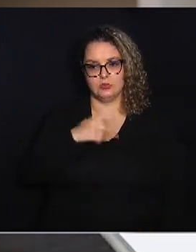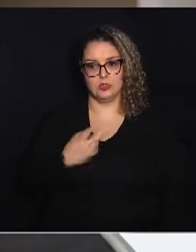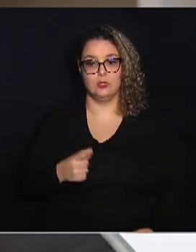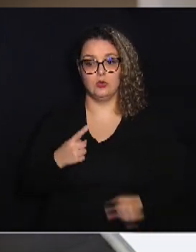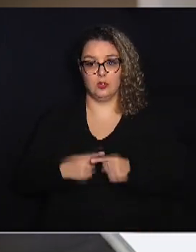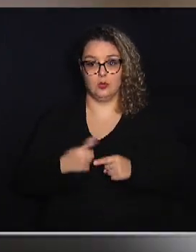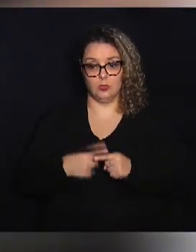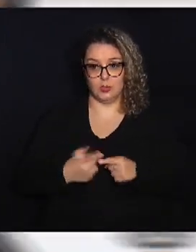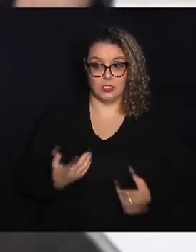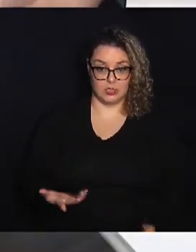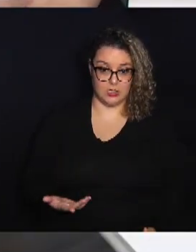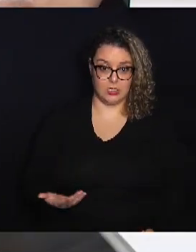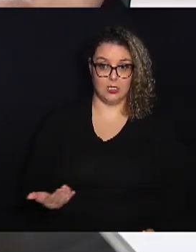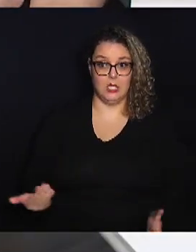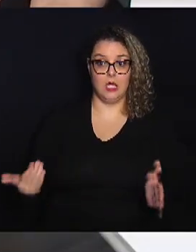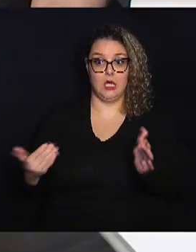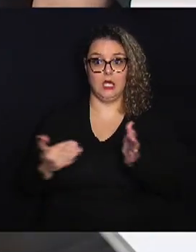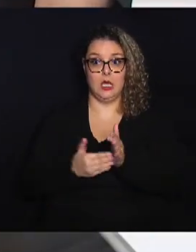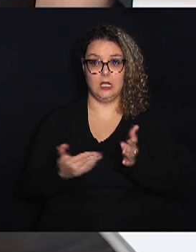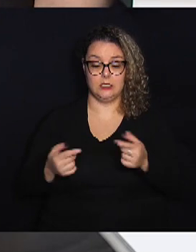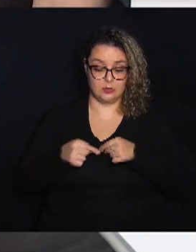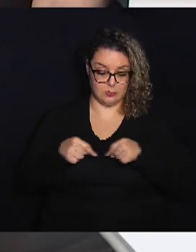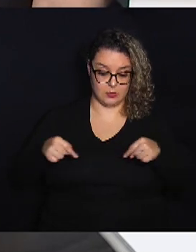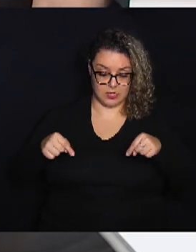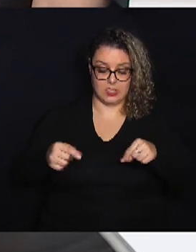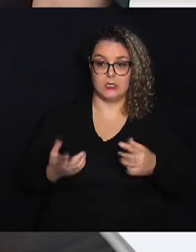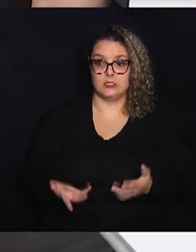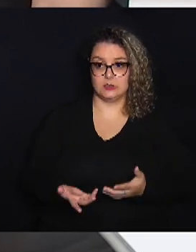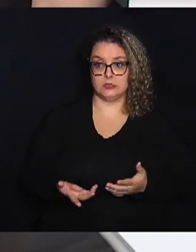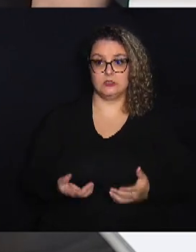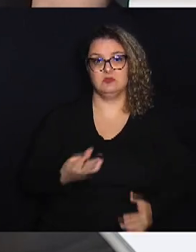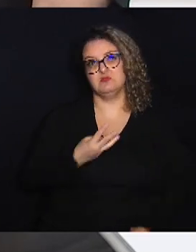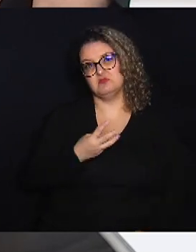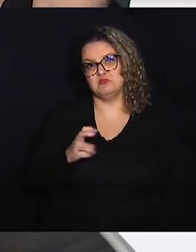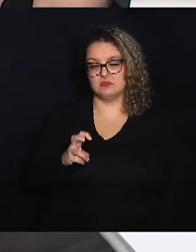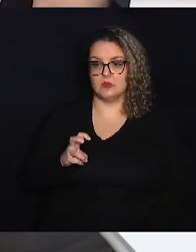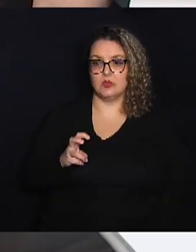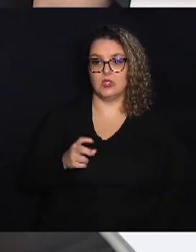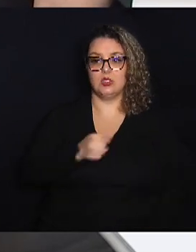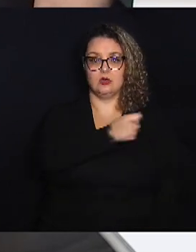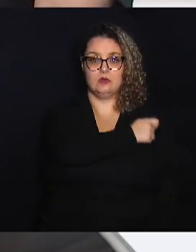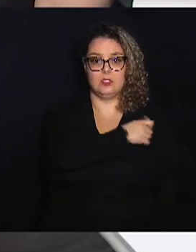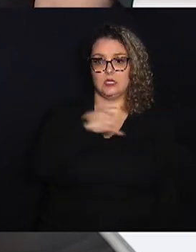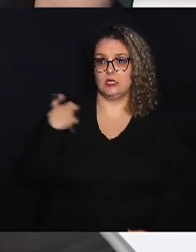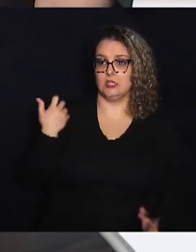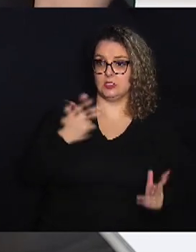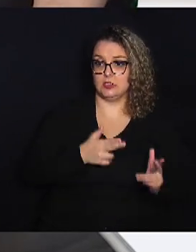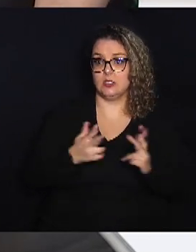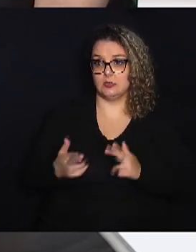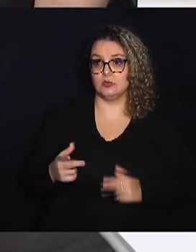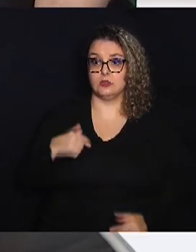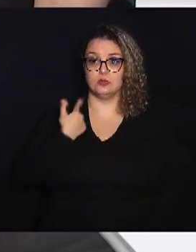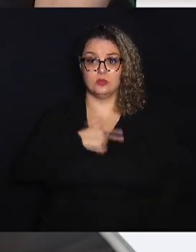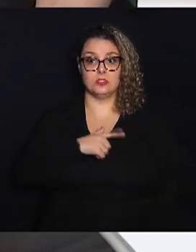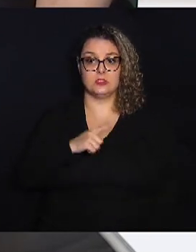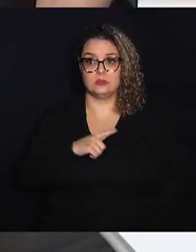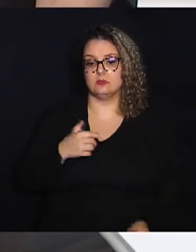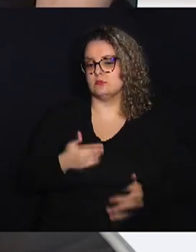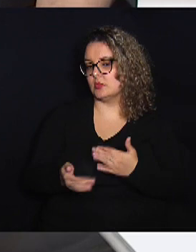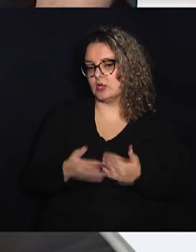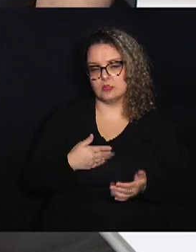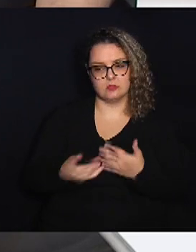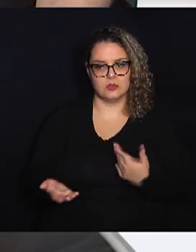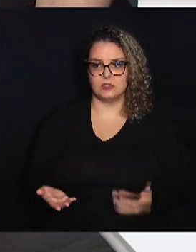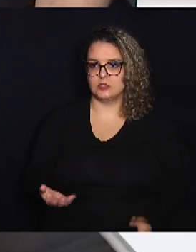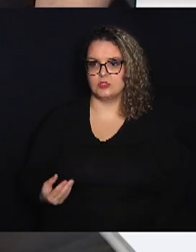é que mesmo numa sala com 35 alunos da mesma faixa etária, a gente tem, independentemente de